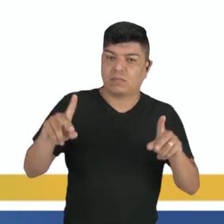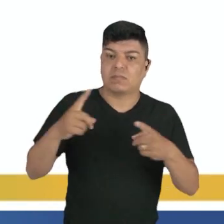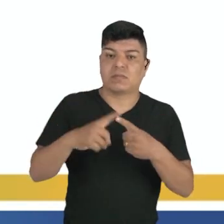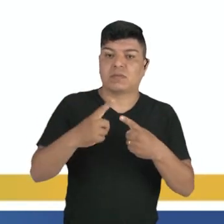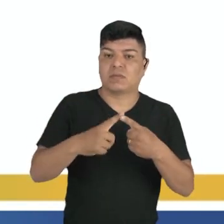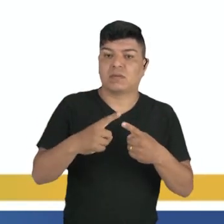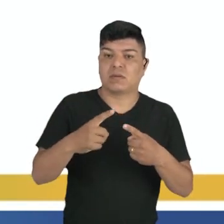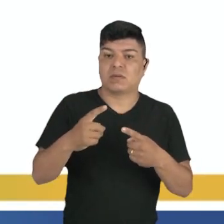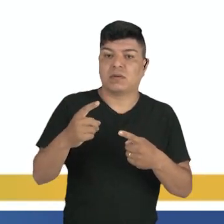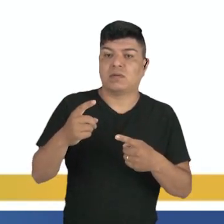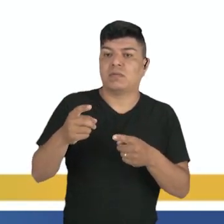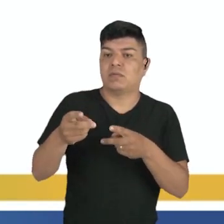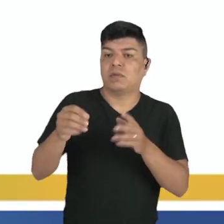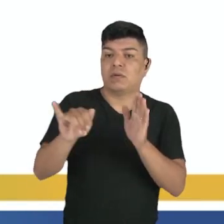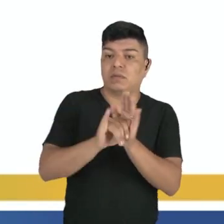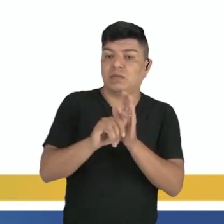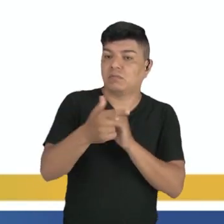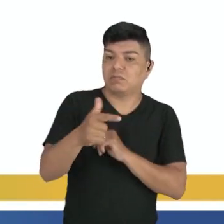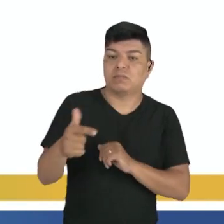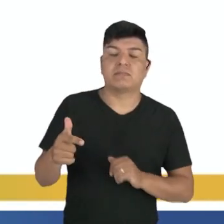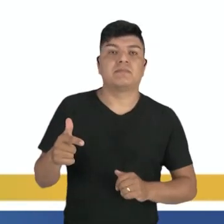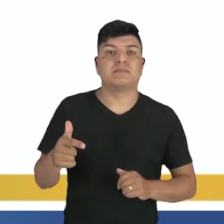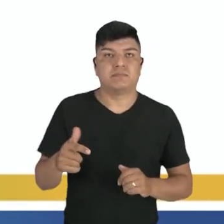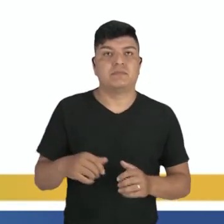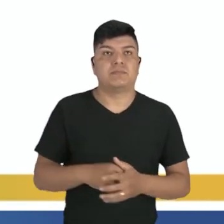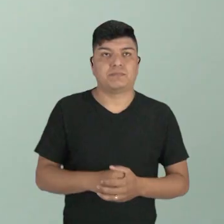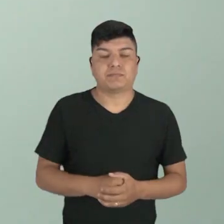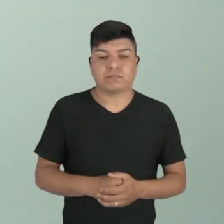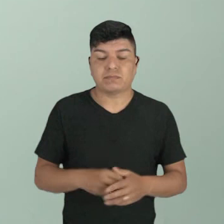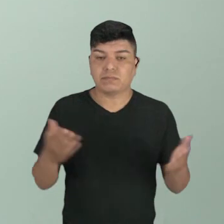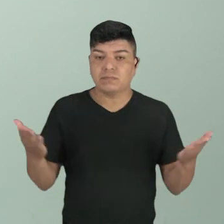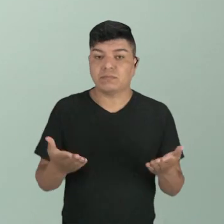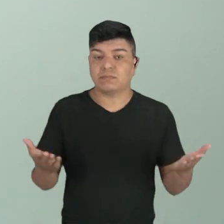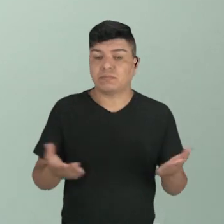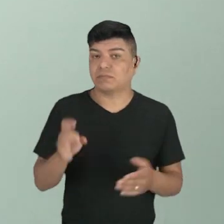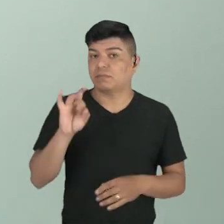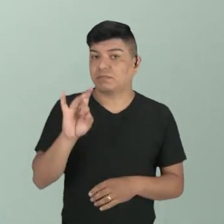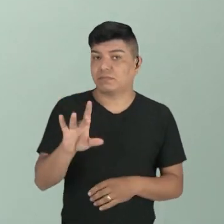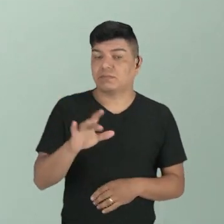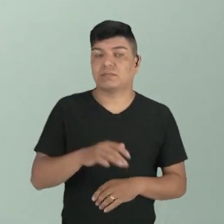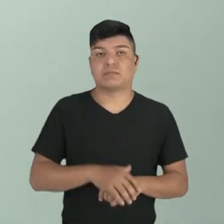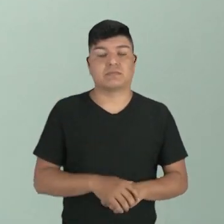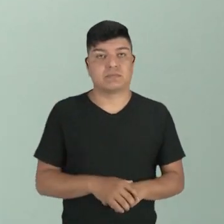não deixa clara a identificação, tá certo? Então, pessoal, por hoje é só.